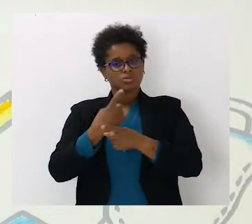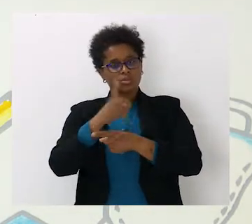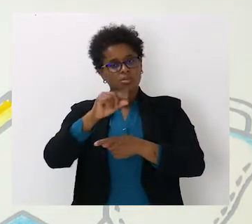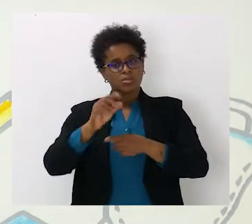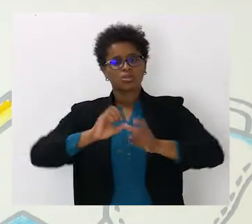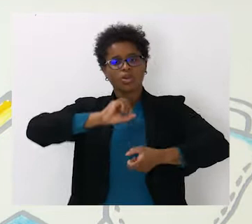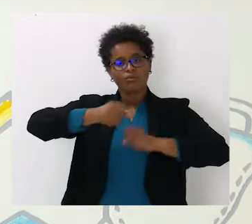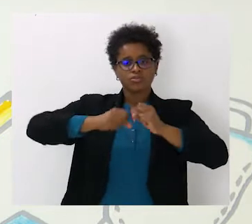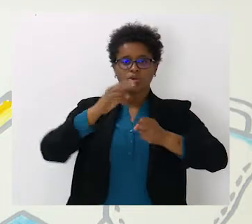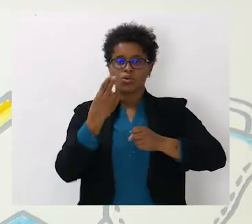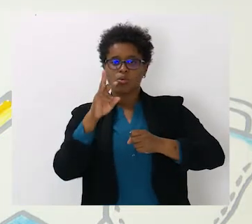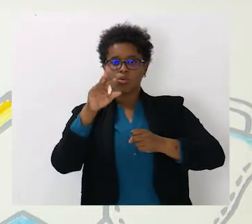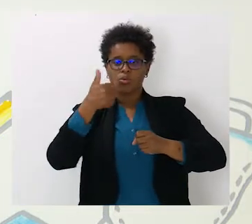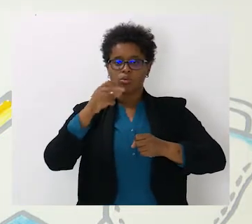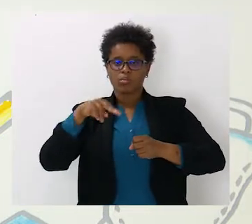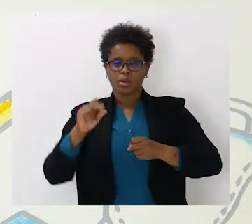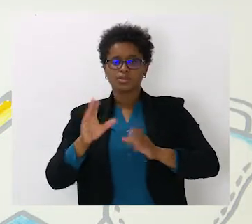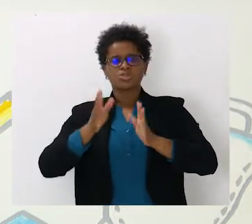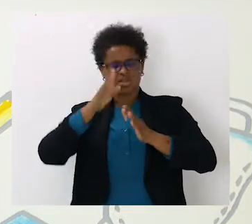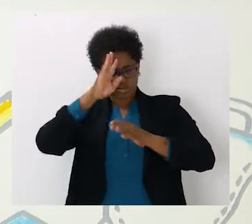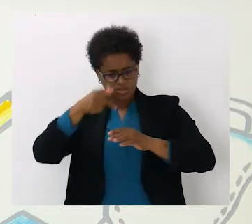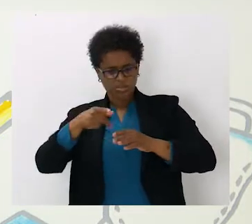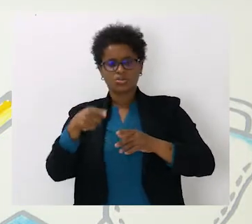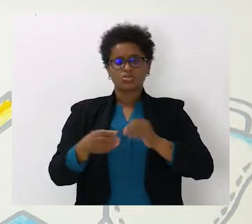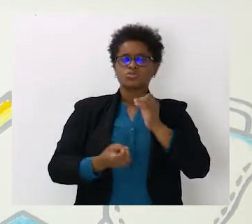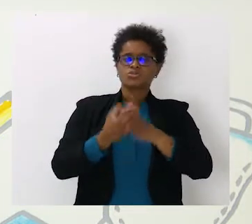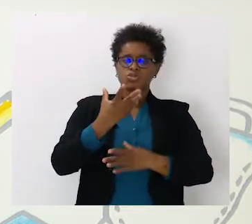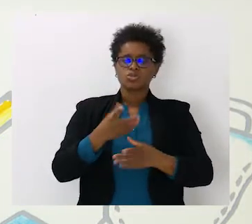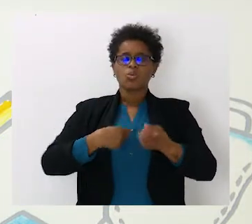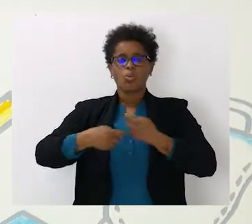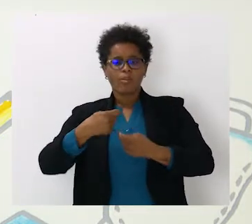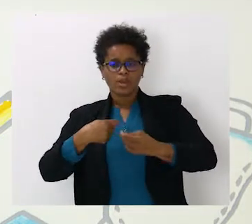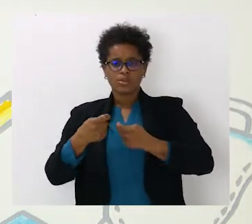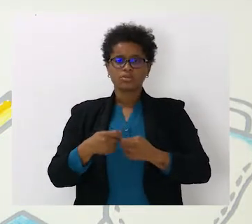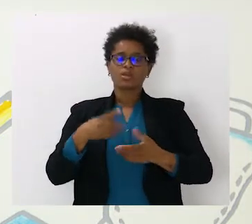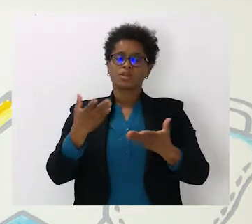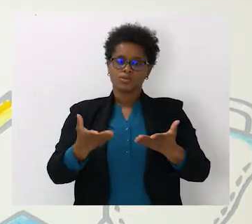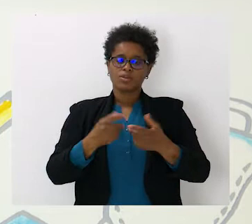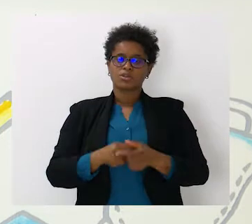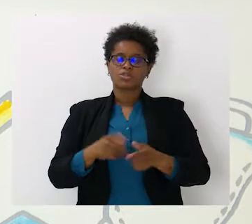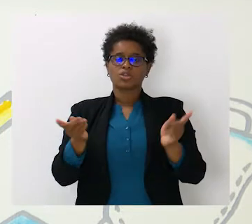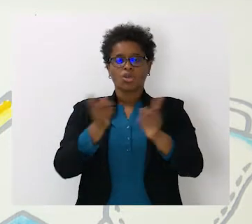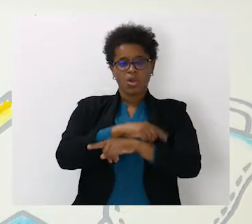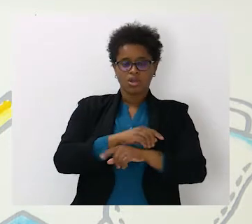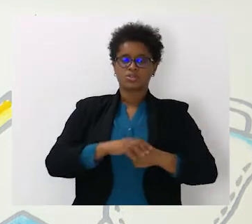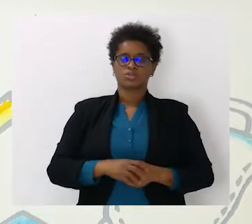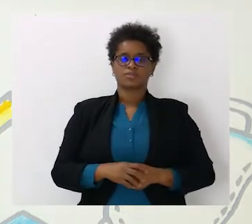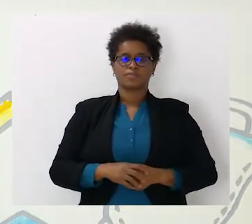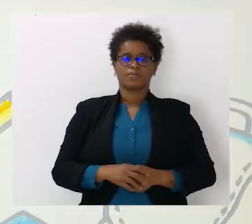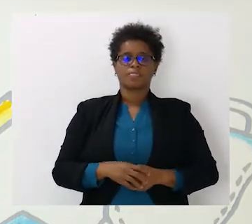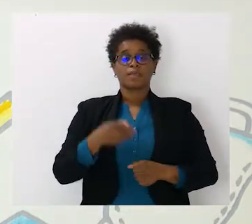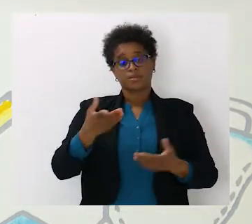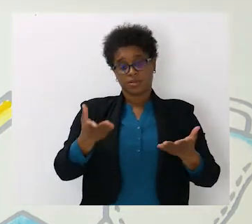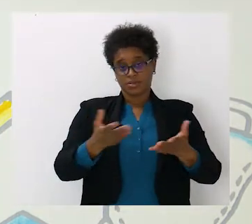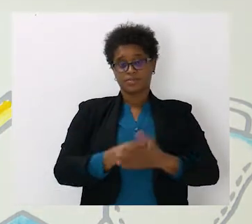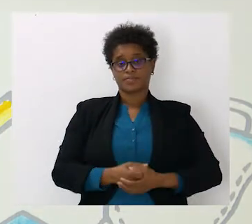consequência também da Revolução Urbana. Como já sabemos que surgiu o comércio através de trocas,